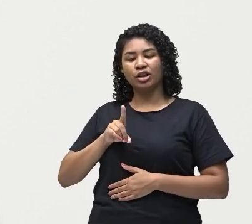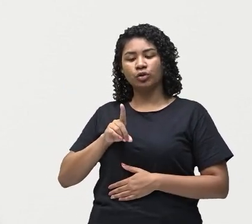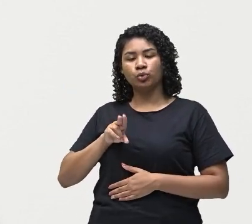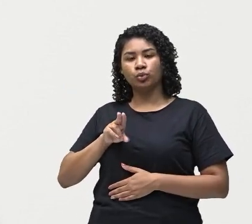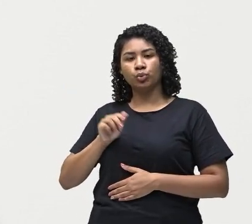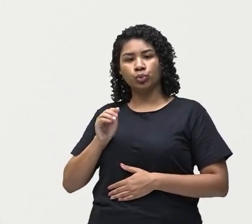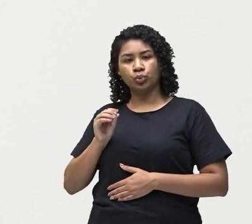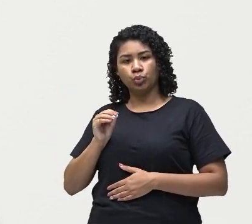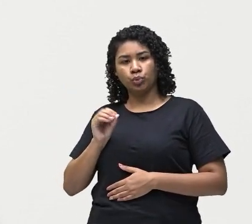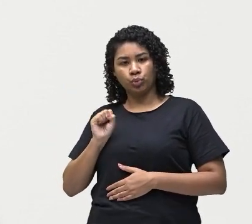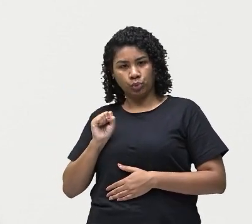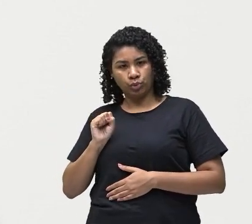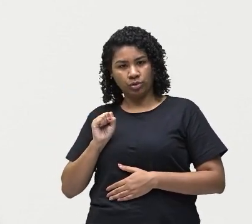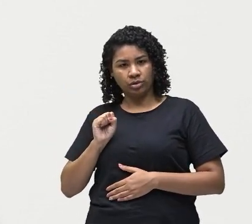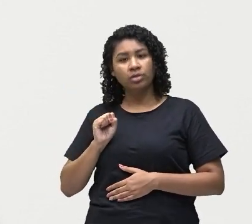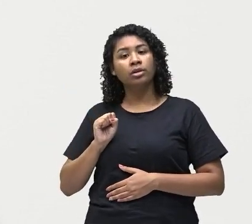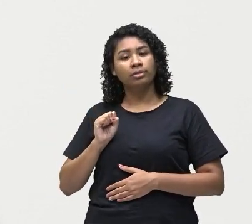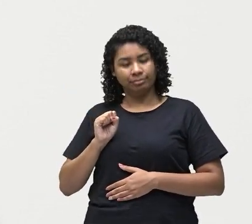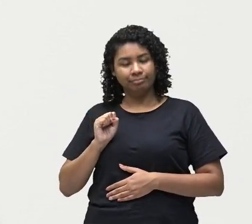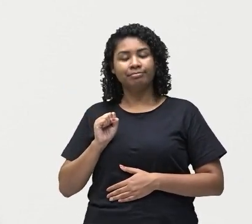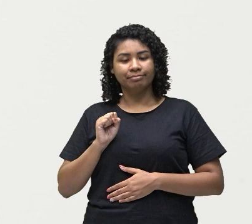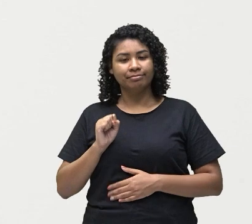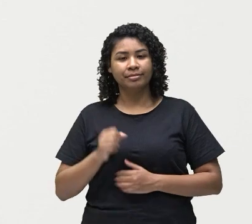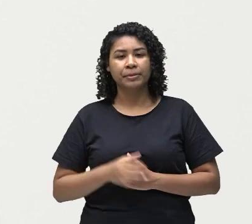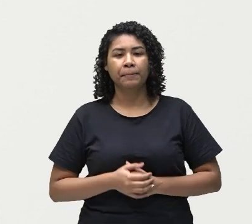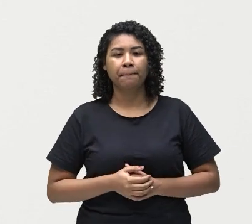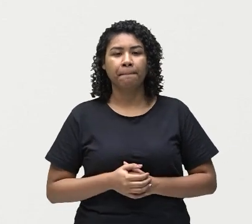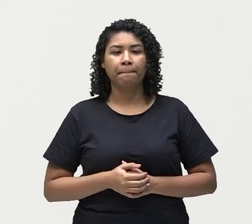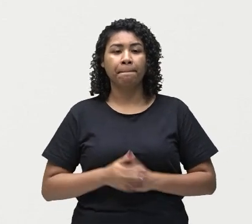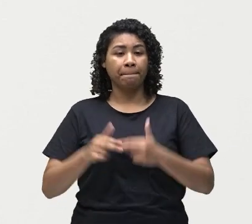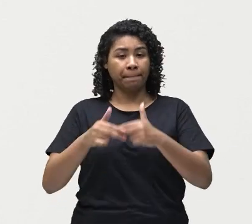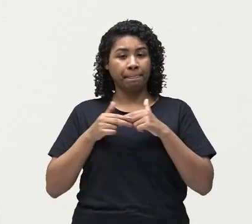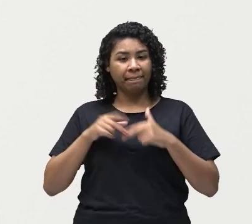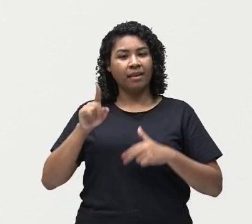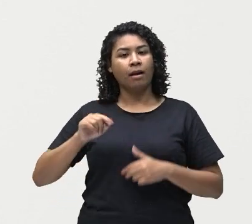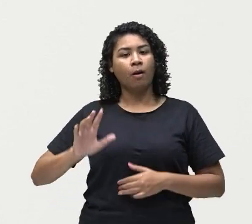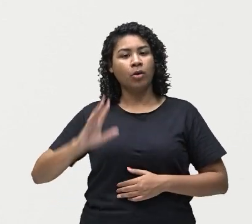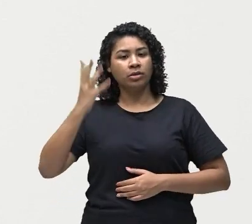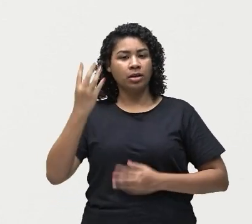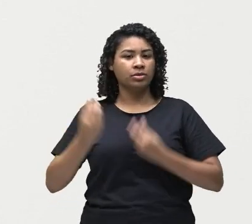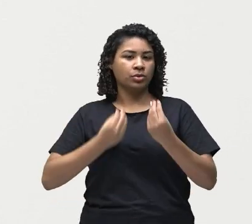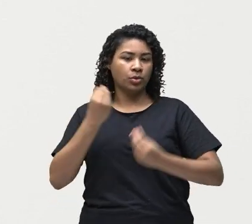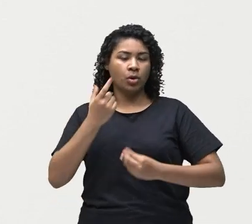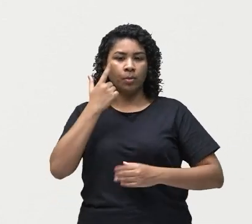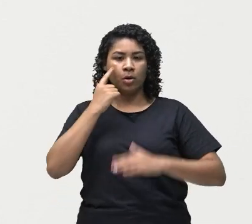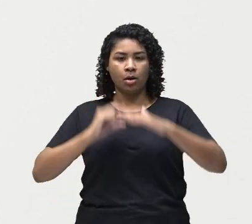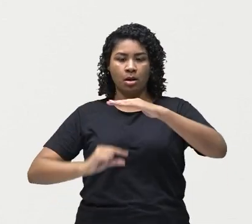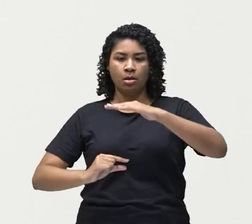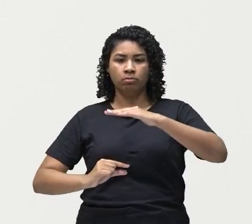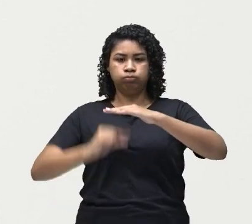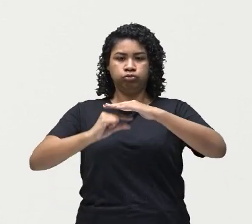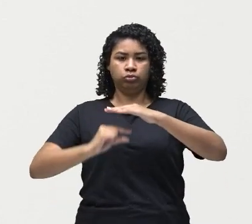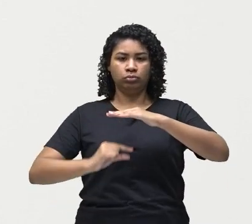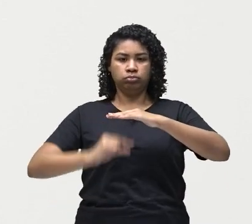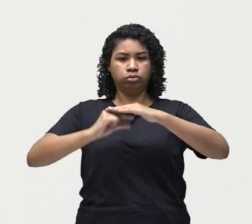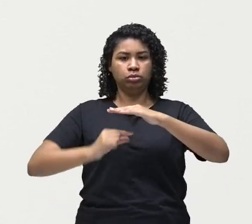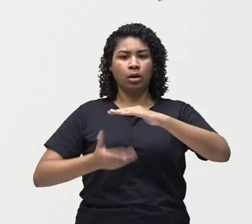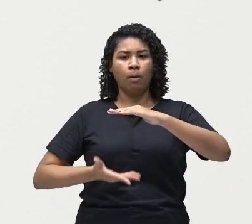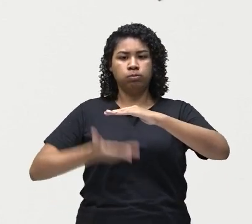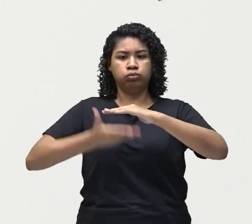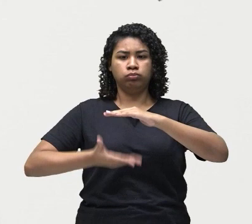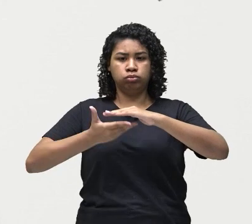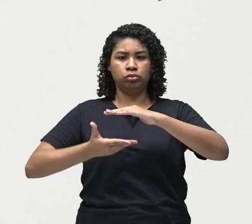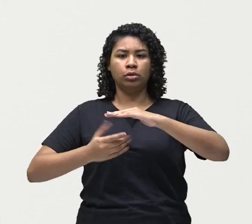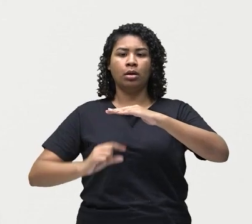que precisam ser retirados de dentro do motor isso é feito quando o pistão sobe e a válvula de